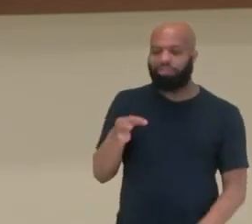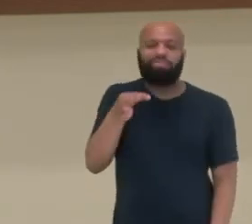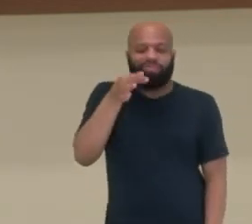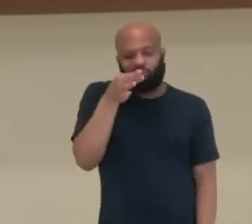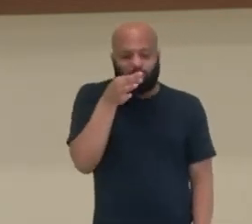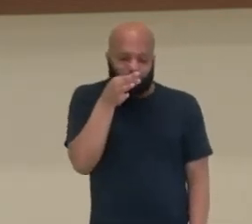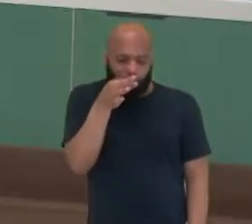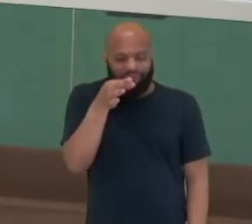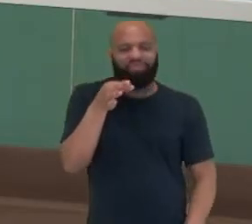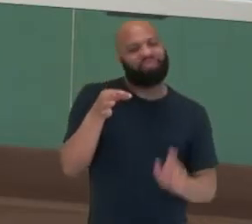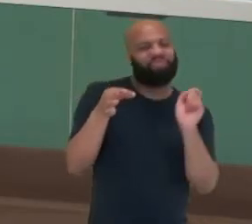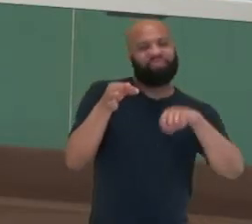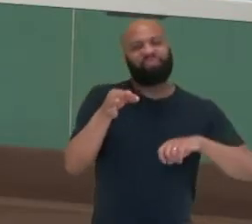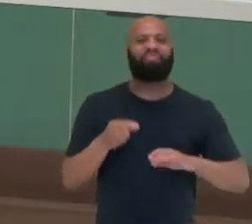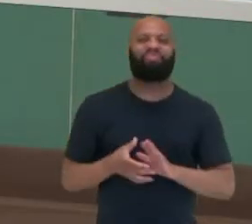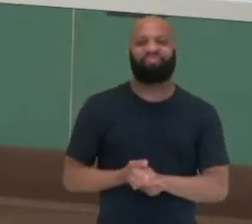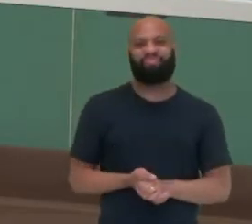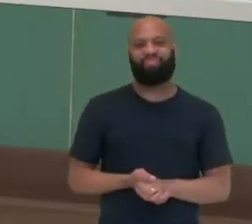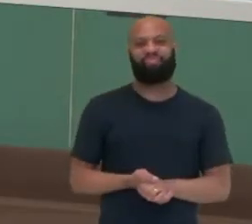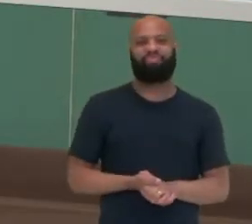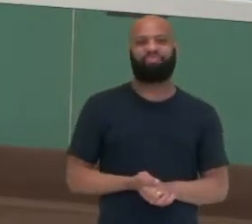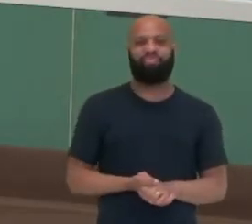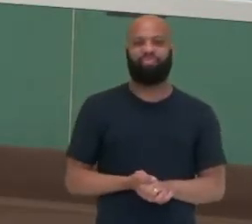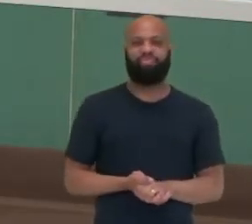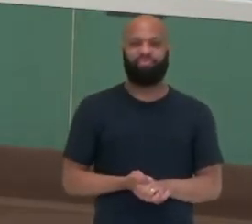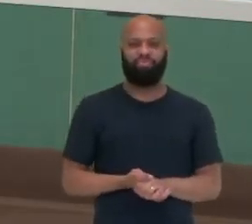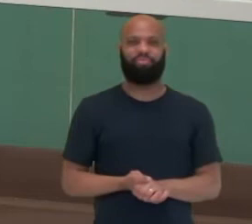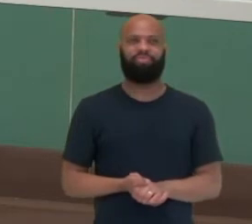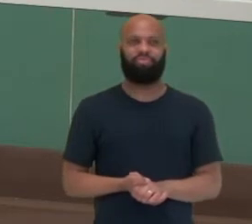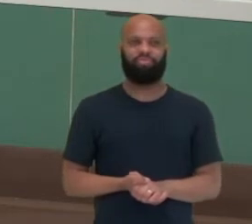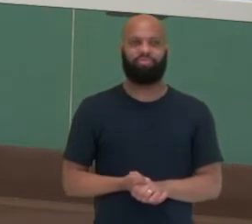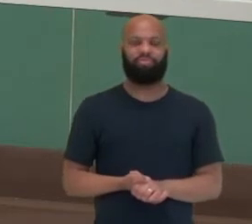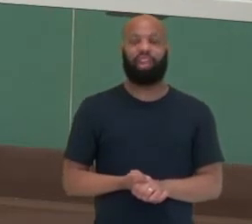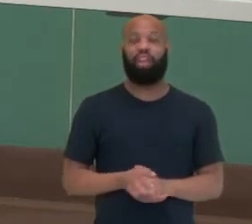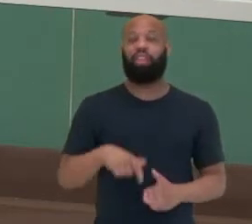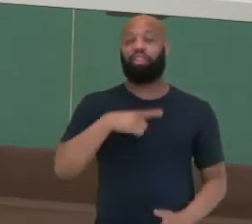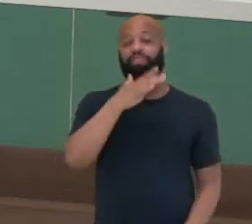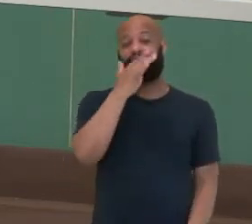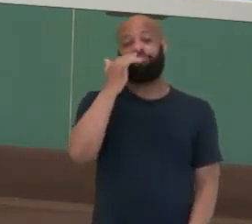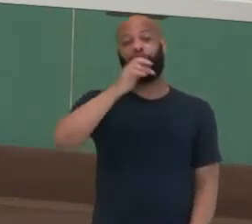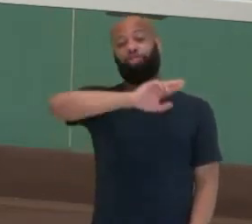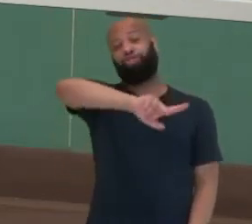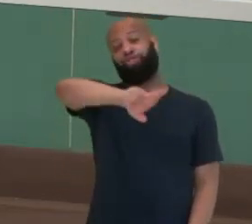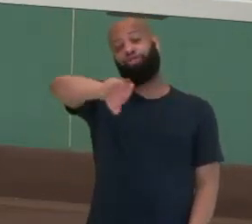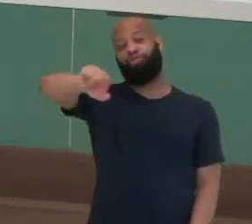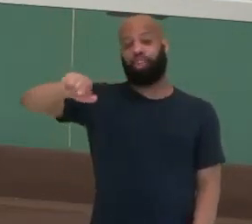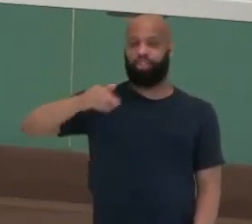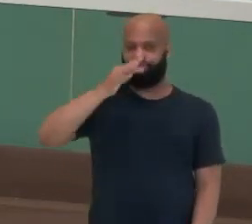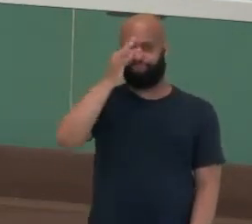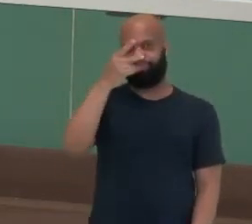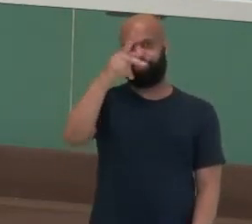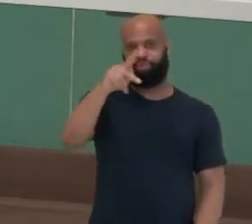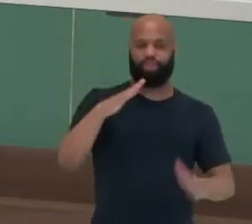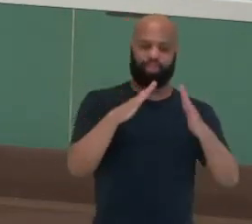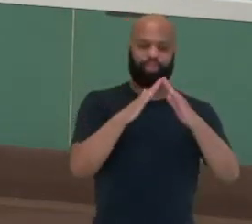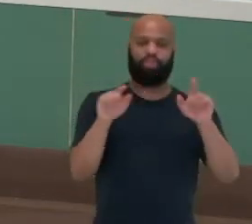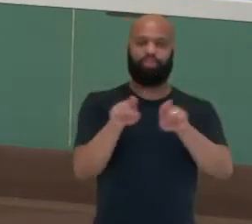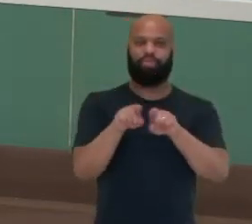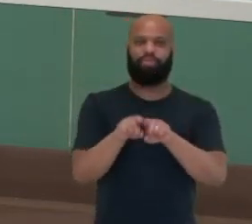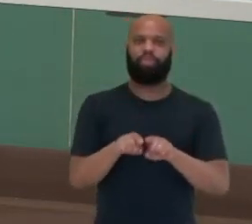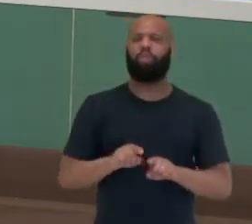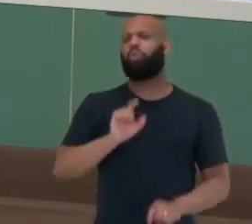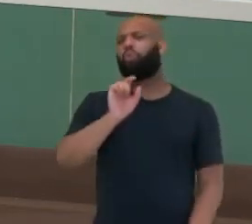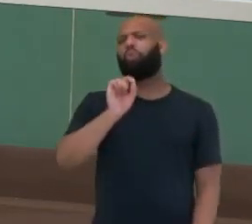tudo bem. E aí sim, você pode sentir o aroma das diferentes flores que você pode ter na sua casa. Bom, qual é